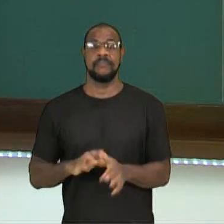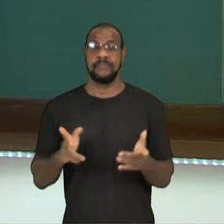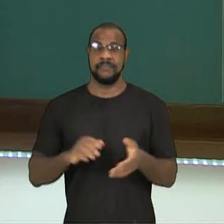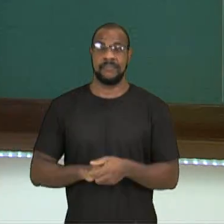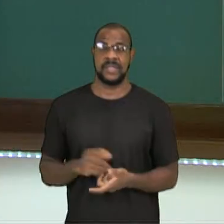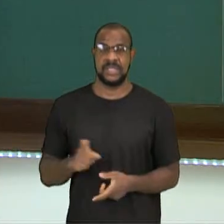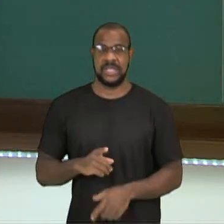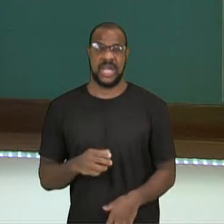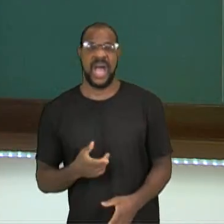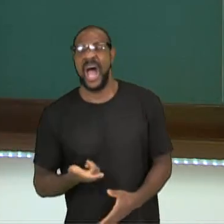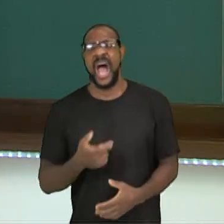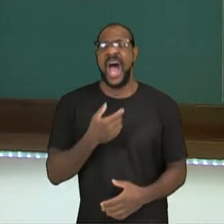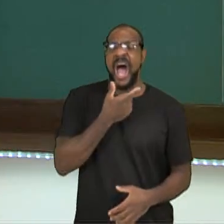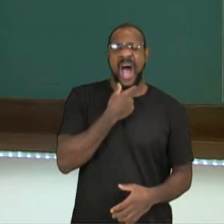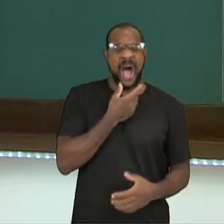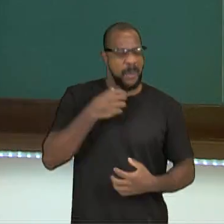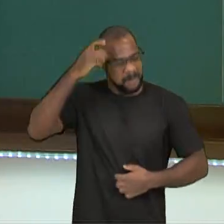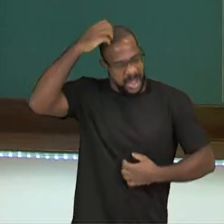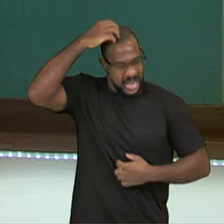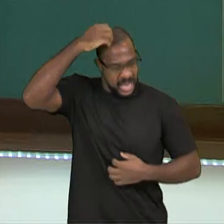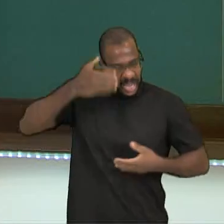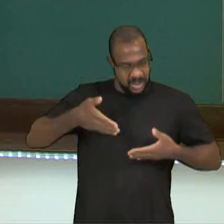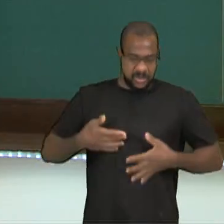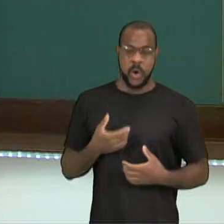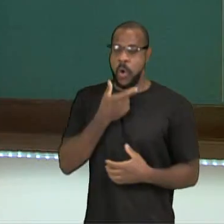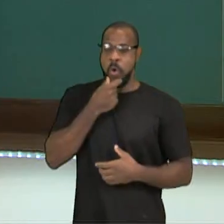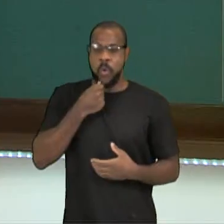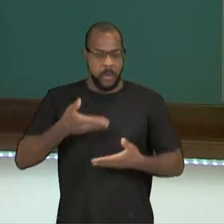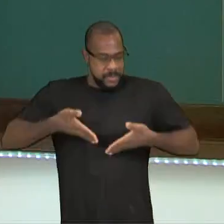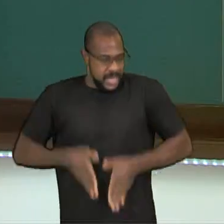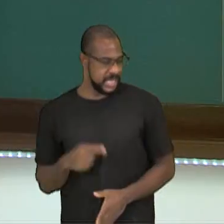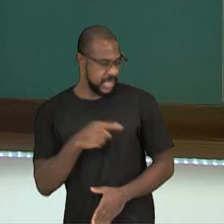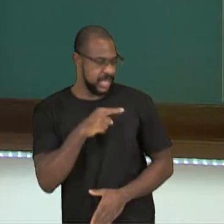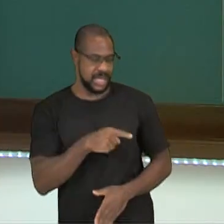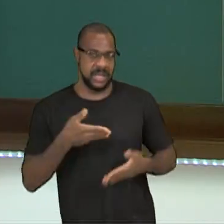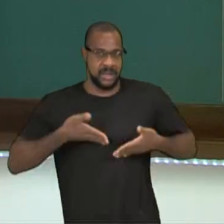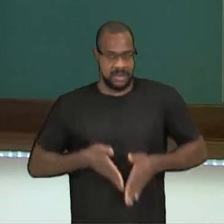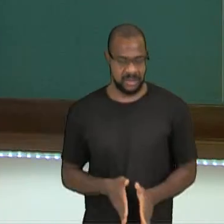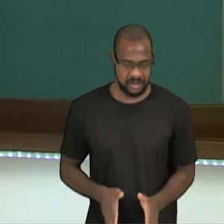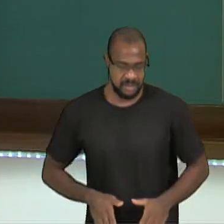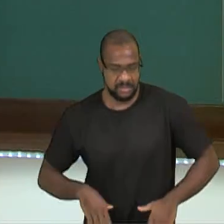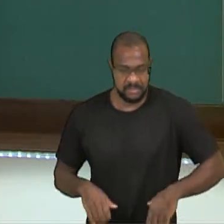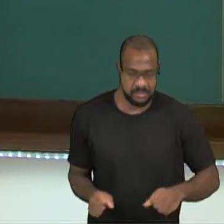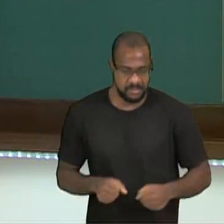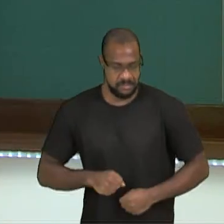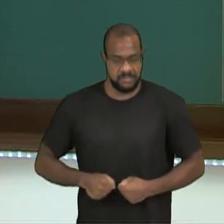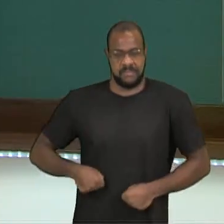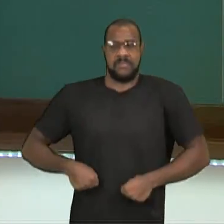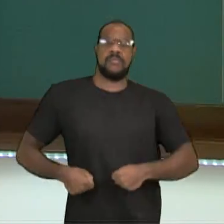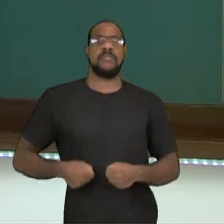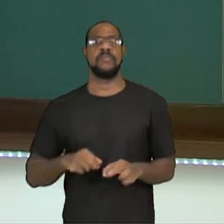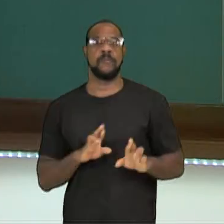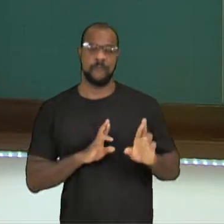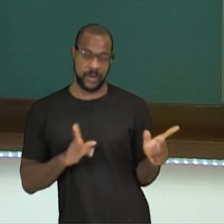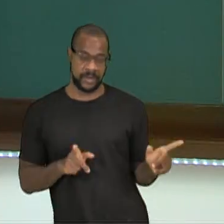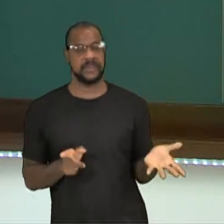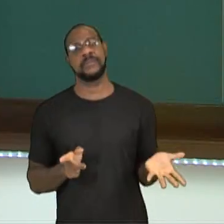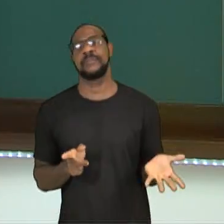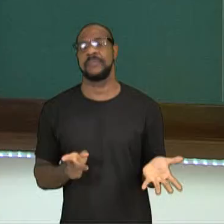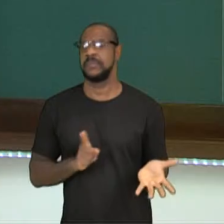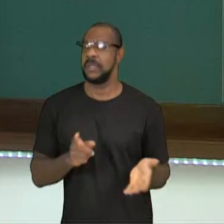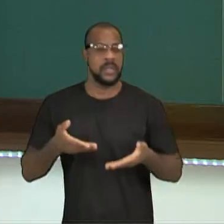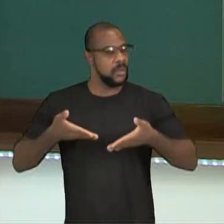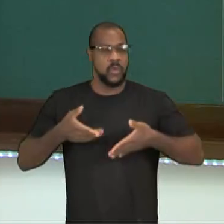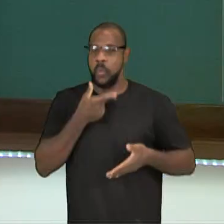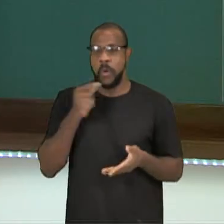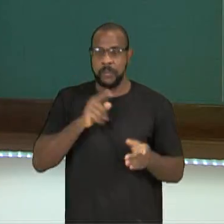aquela famosa frase, se é verdade que o homem veio do macaco, por que o macaco não sai andando? Essa frase está equivocada, porque o homem não veio